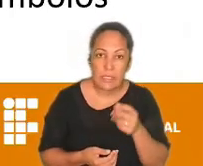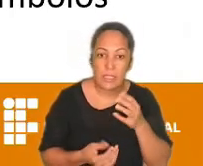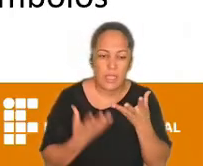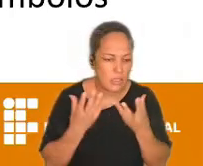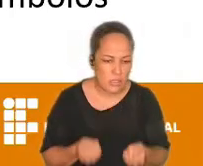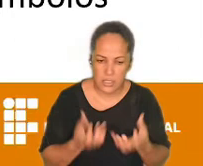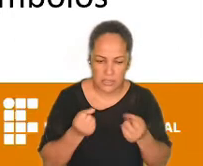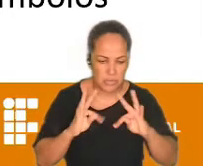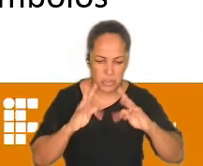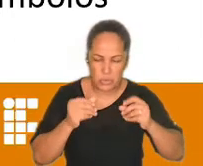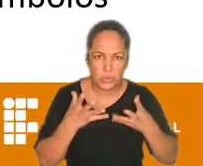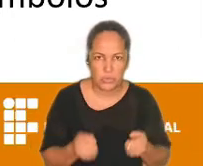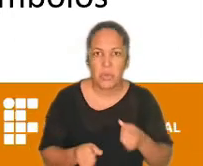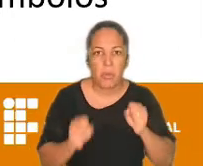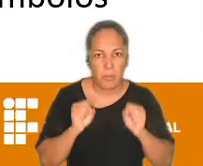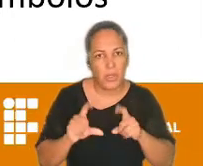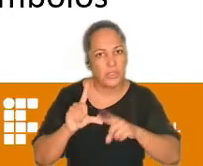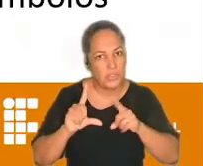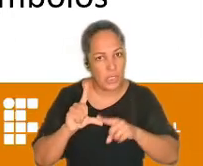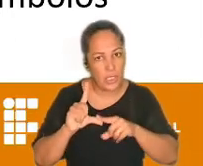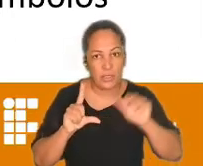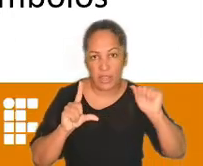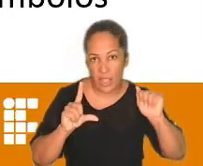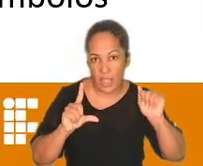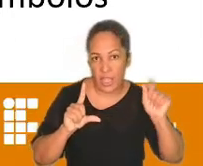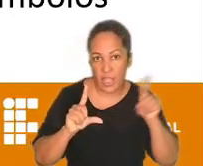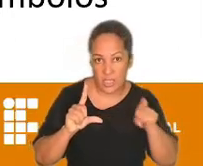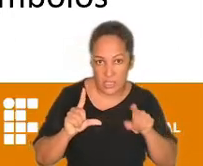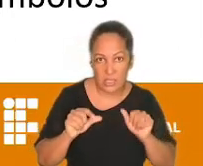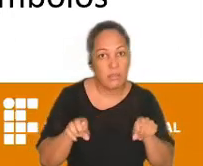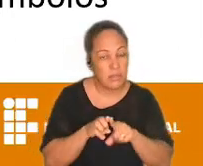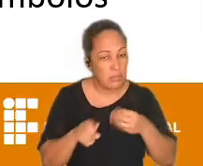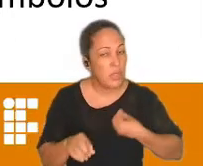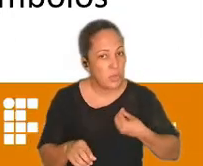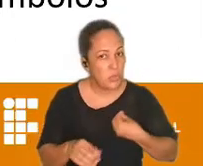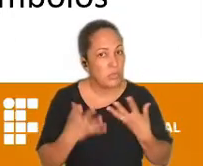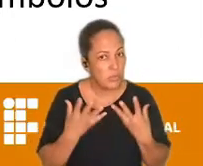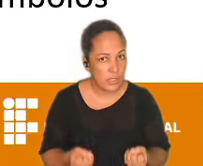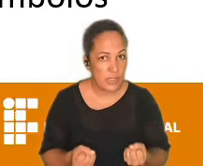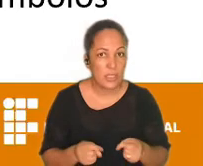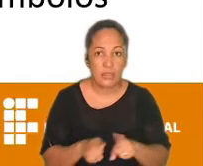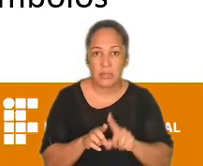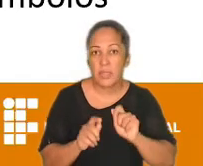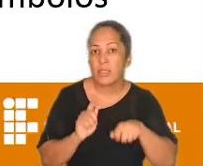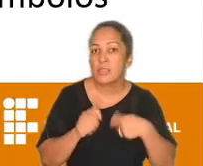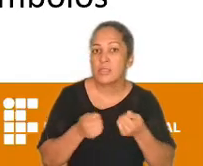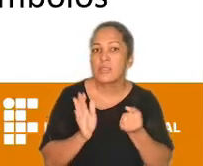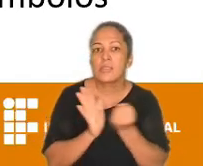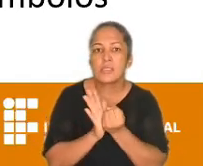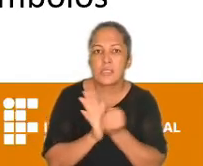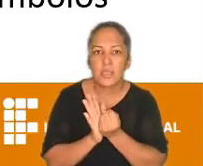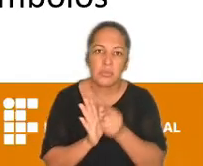ser letra, tipo de A a Z, e ele recebe também números ou até símbolos. Símbolos, por exemplo, traço,